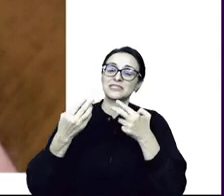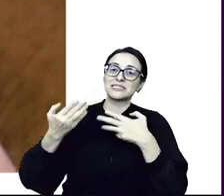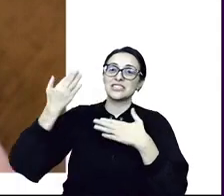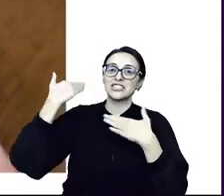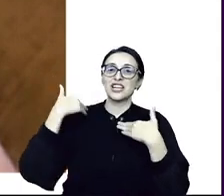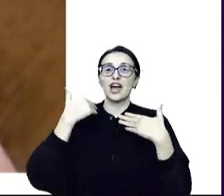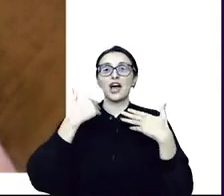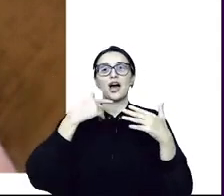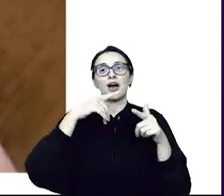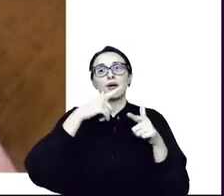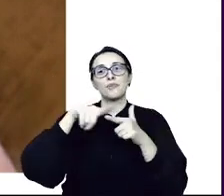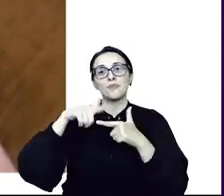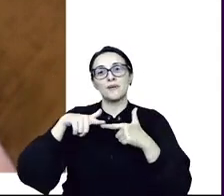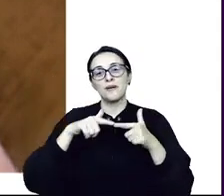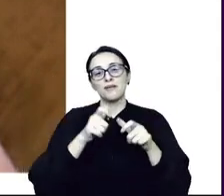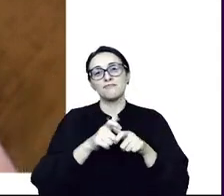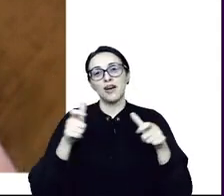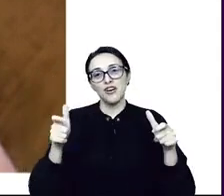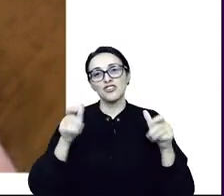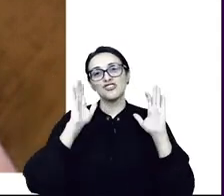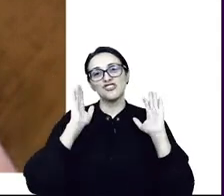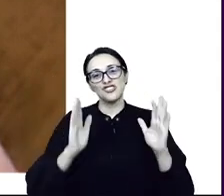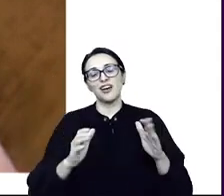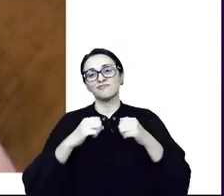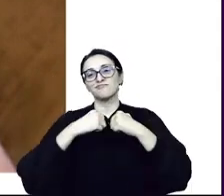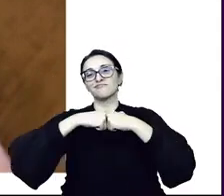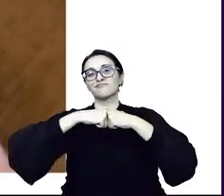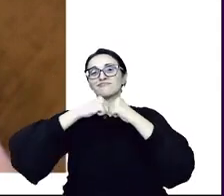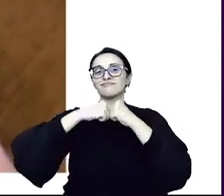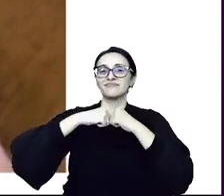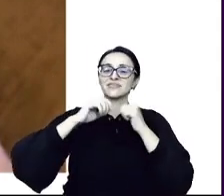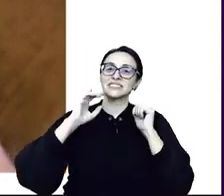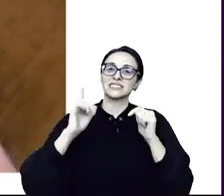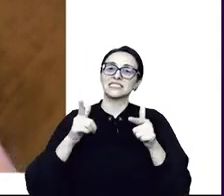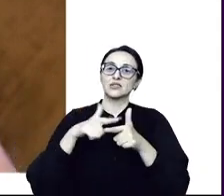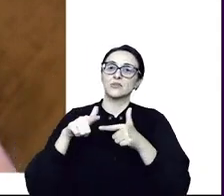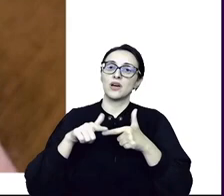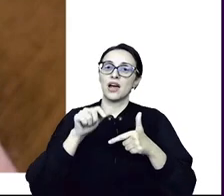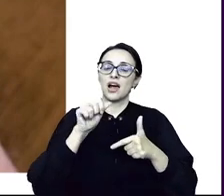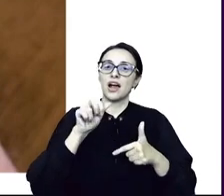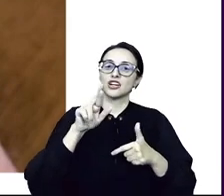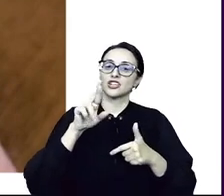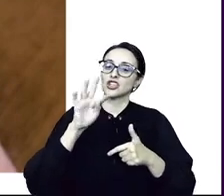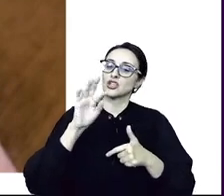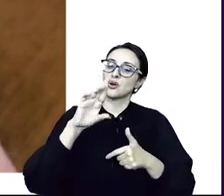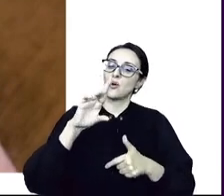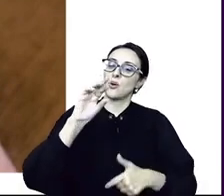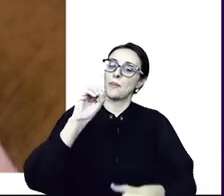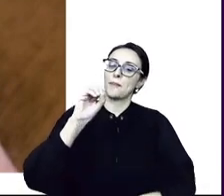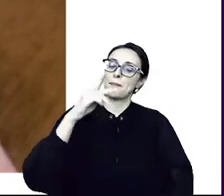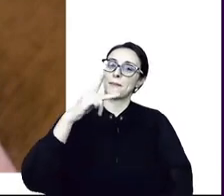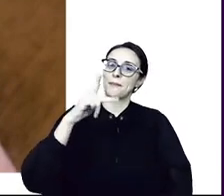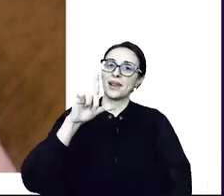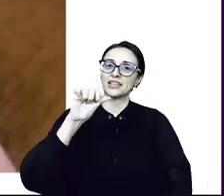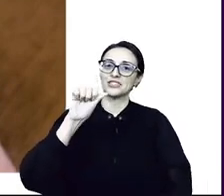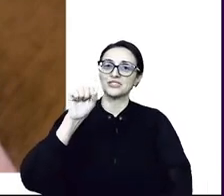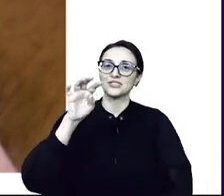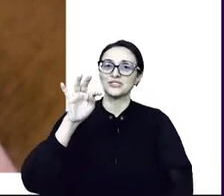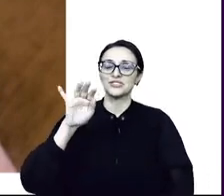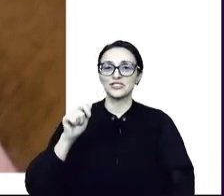problema maior nas artroplastias, né? Hoje em dia, as soluções,